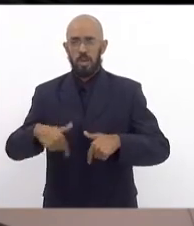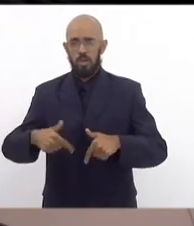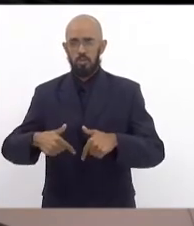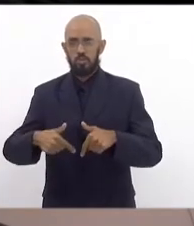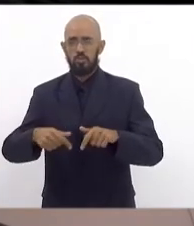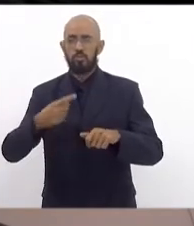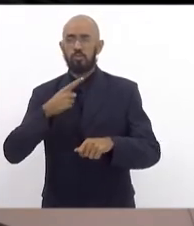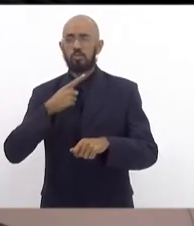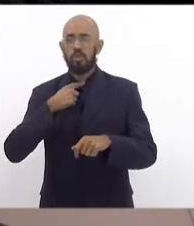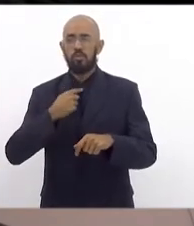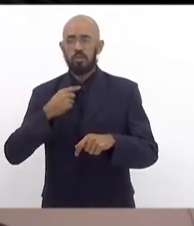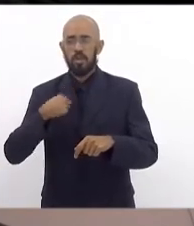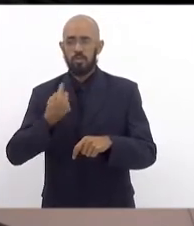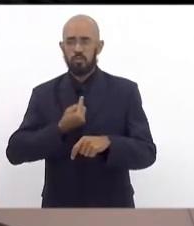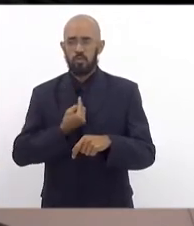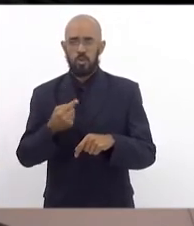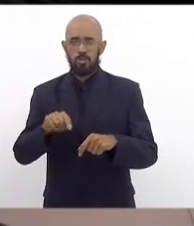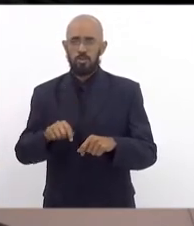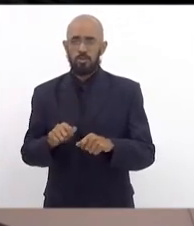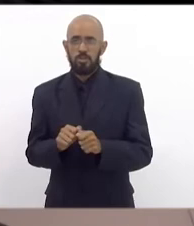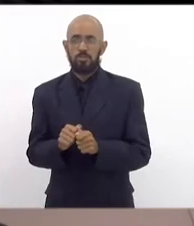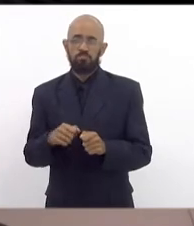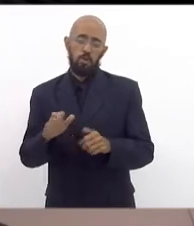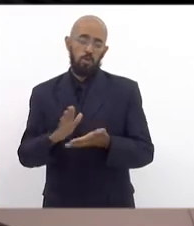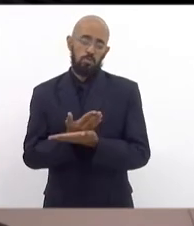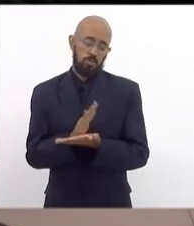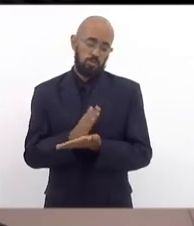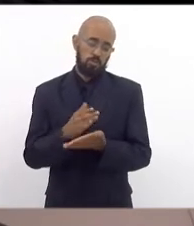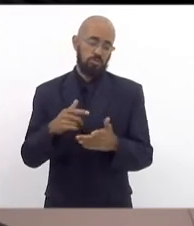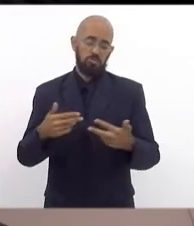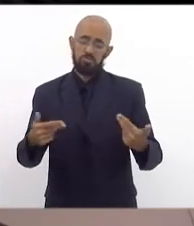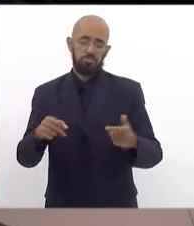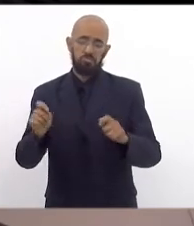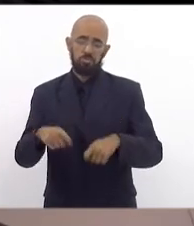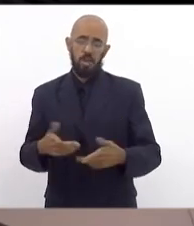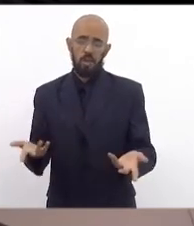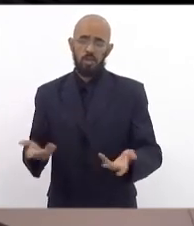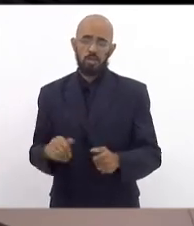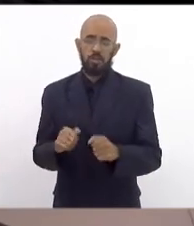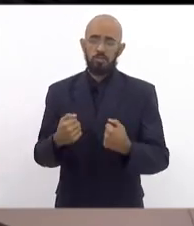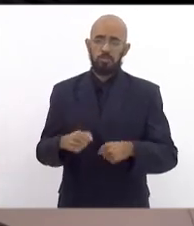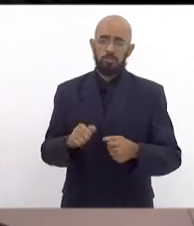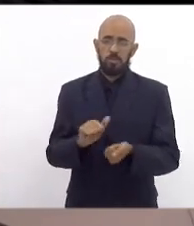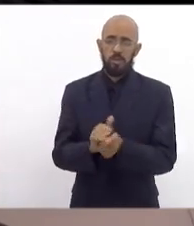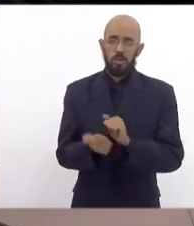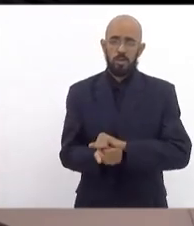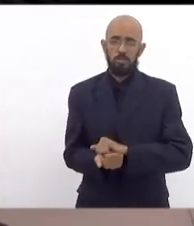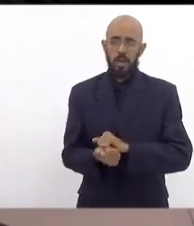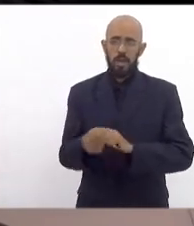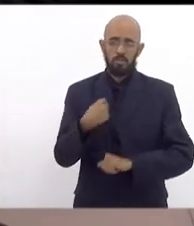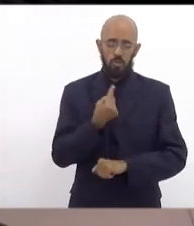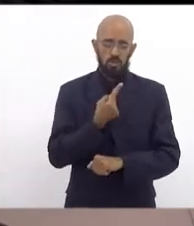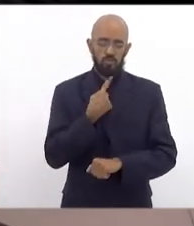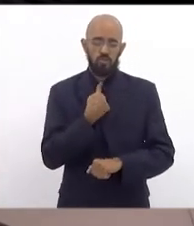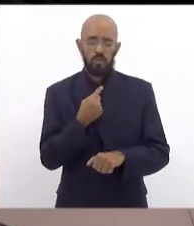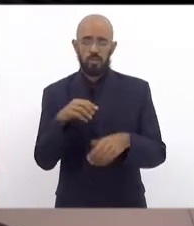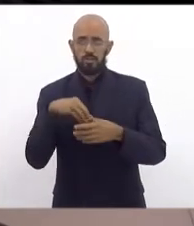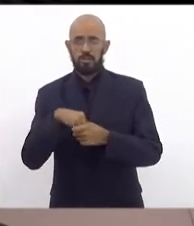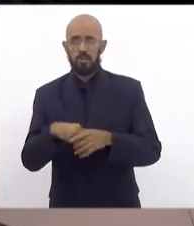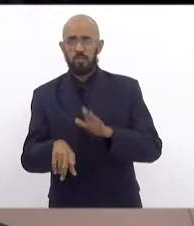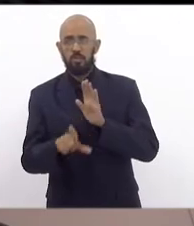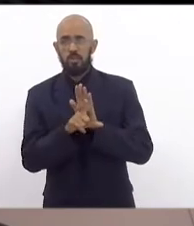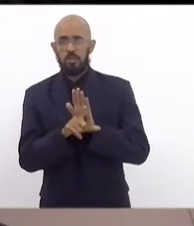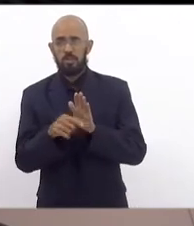vontade de fazer a gente só pode fazer aquilo que a lei permite entender a gente vai ter que enquadrar nossas vontades dentro da